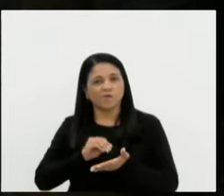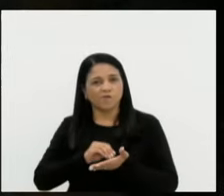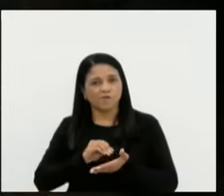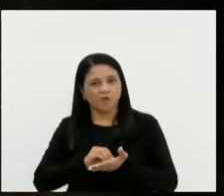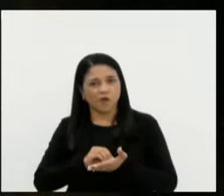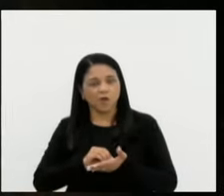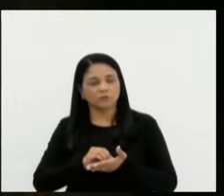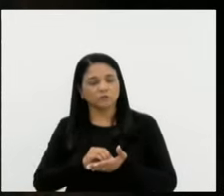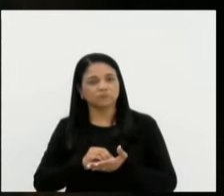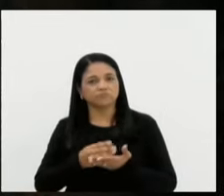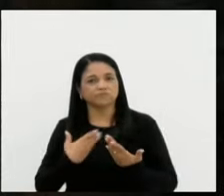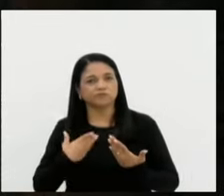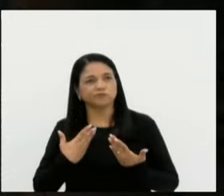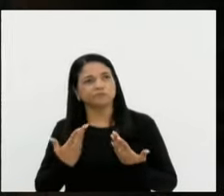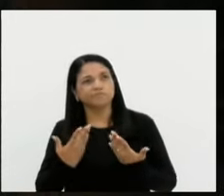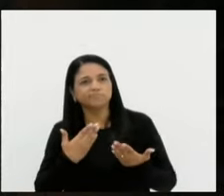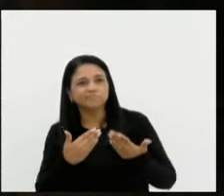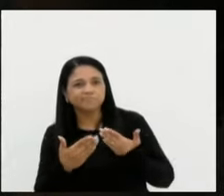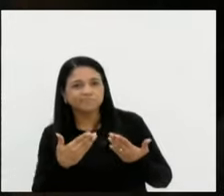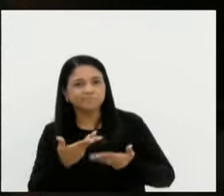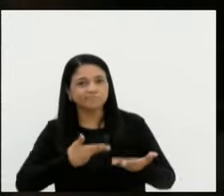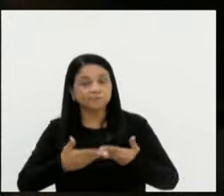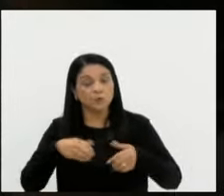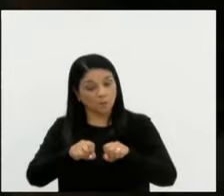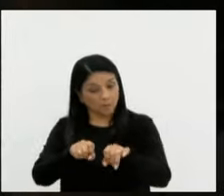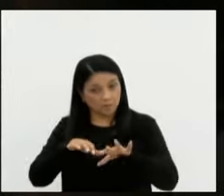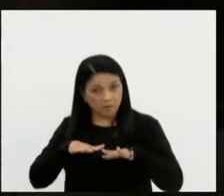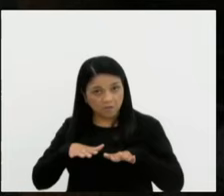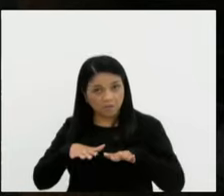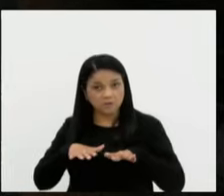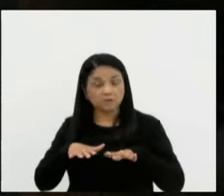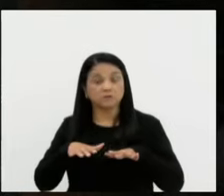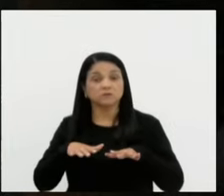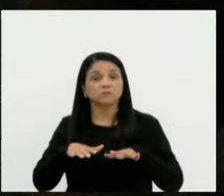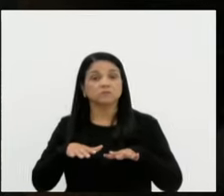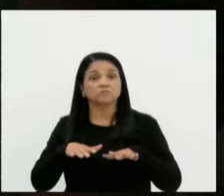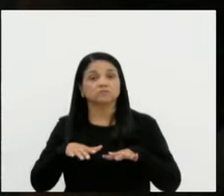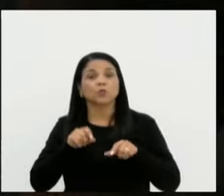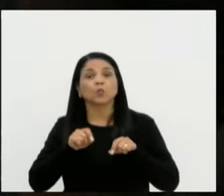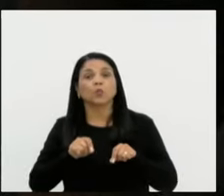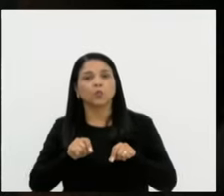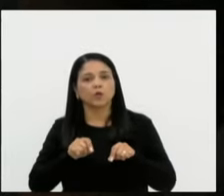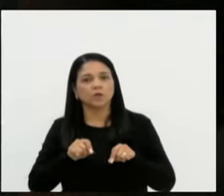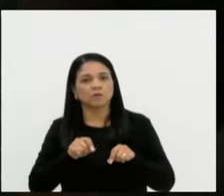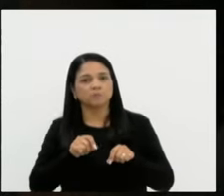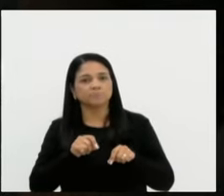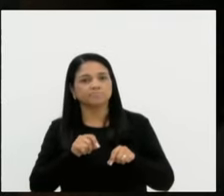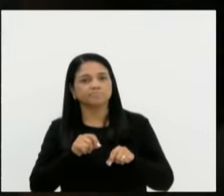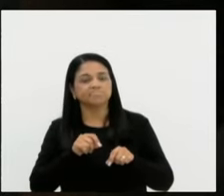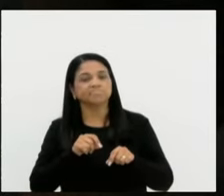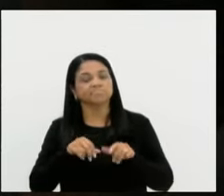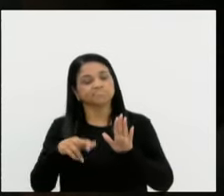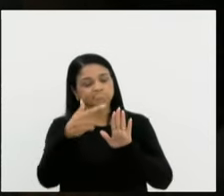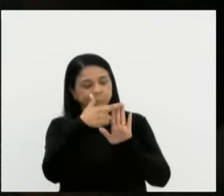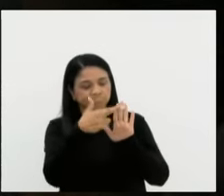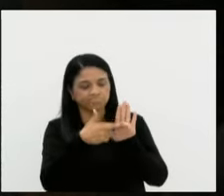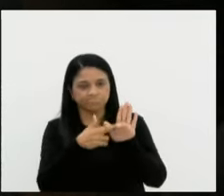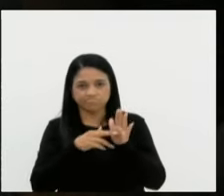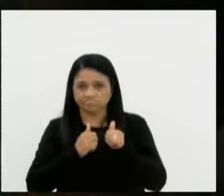possa ter no parlamento. O parlamento é feito, sobretudo, na guarda das suas prerrogativas.